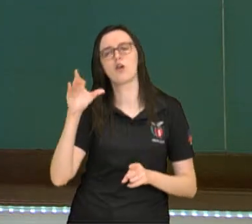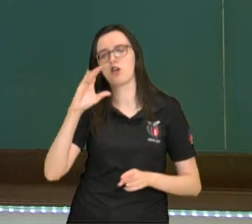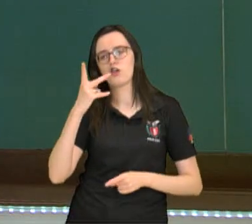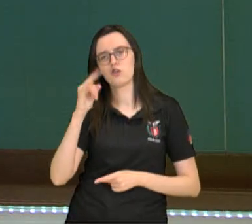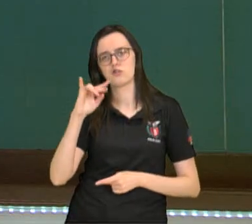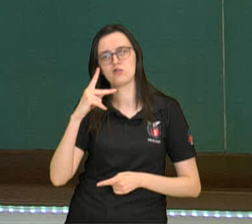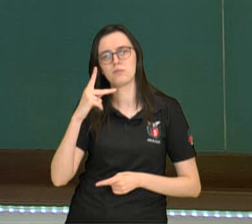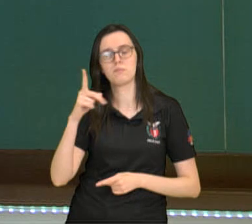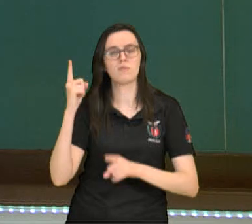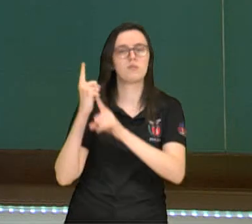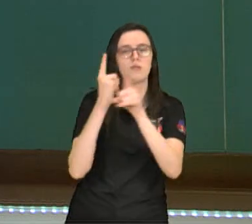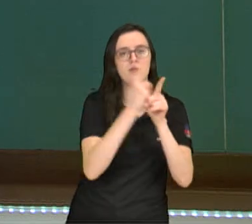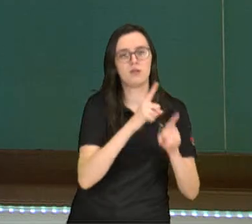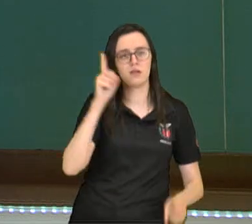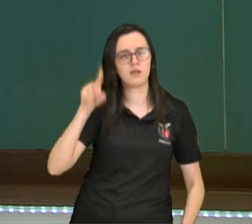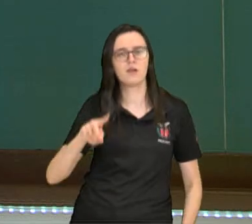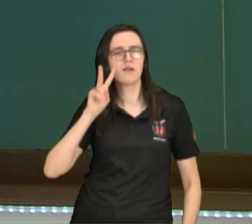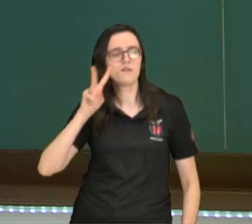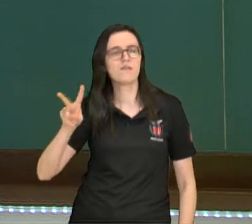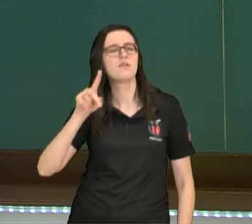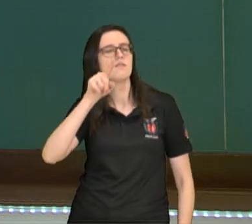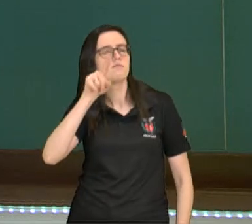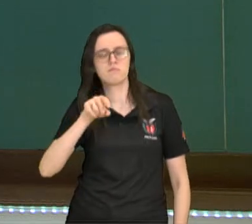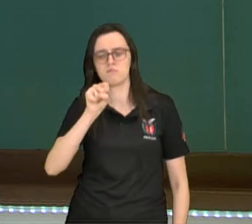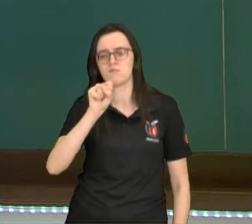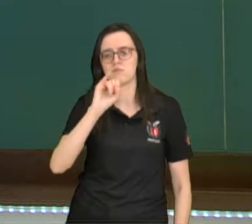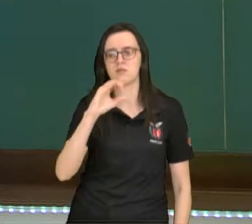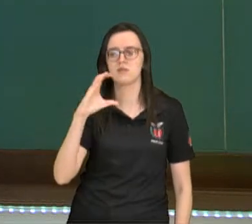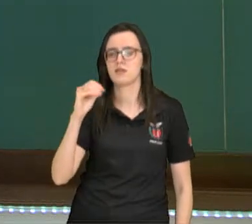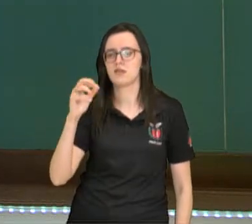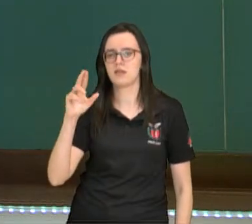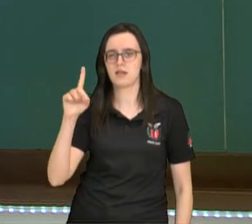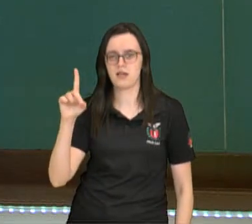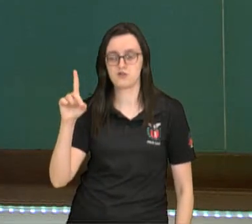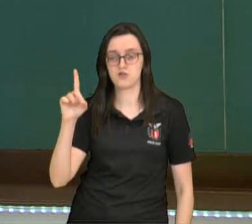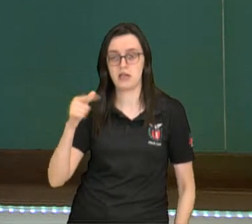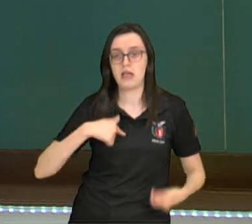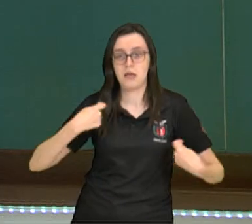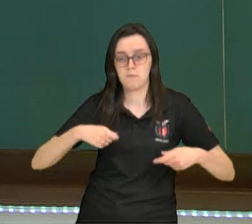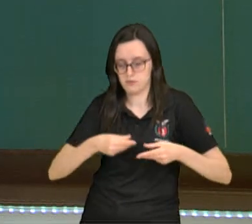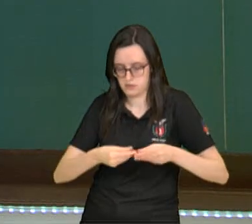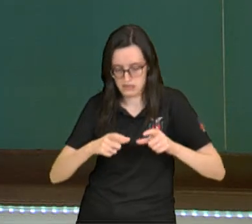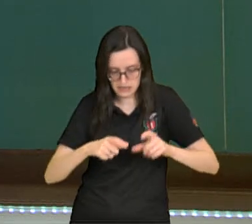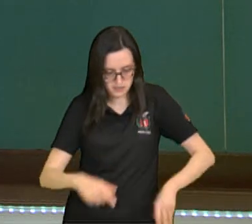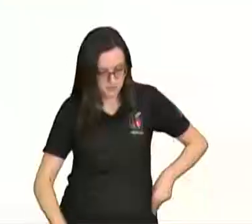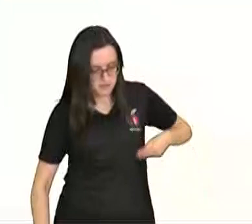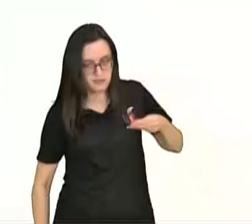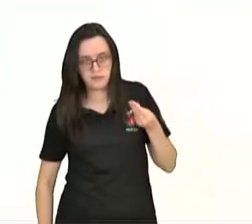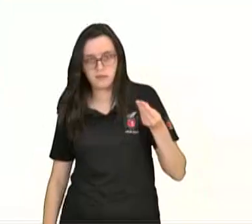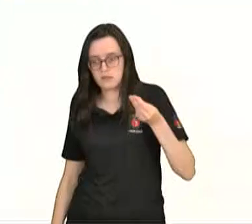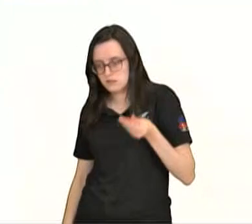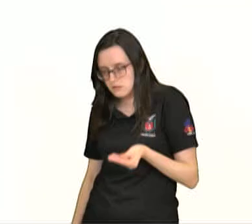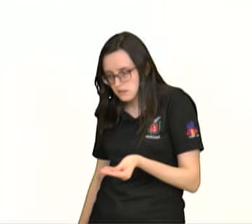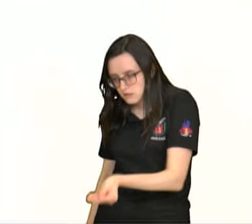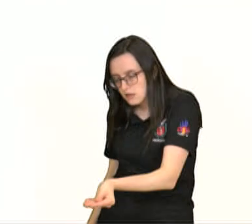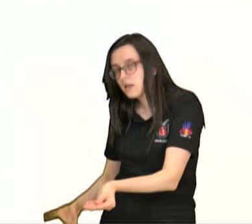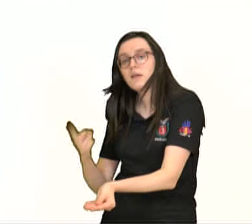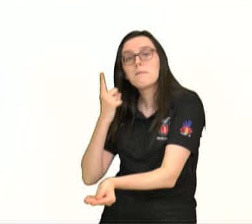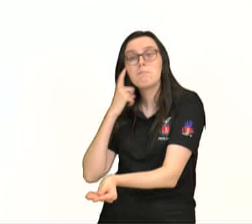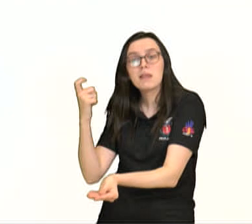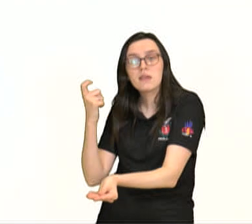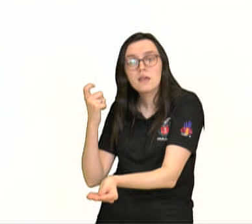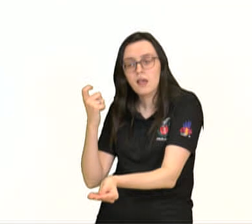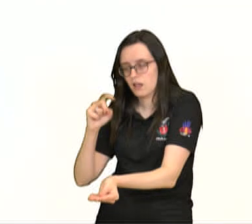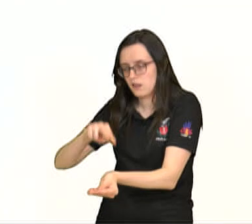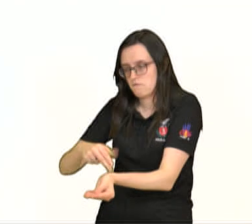que são chamados de SI card. E o participante deve aproximar da base eletrônica que emitirá um sinal sonoro registrando